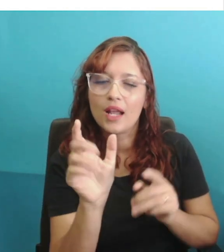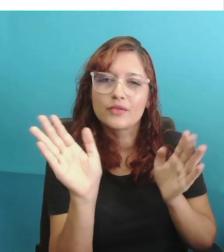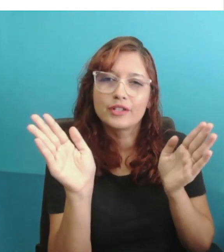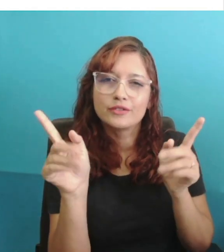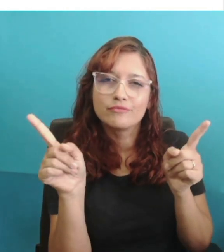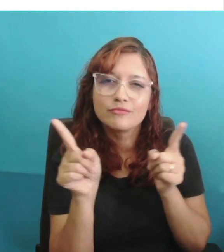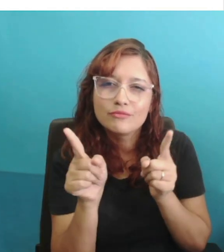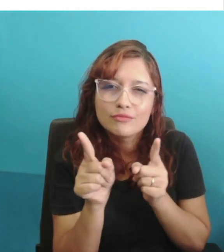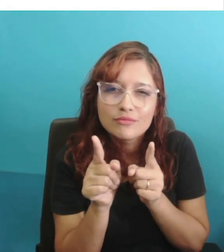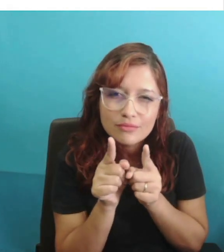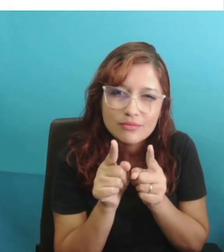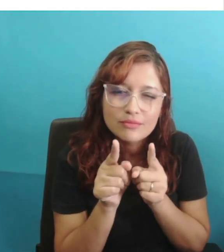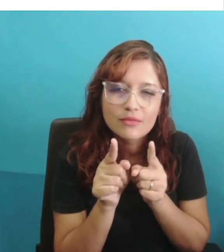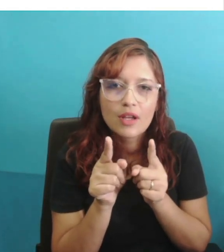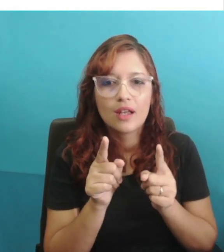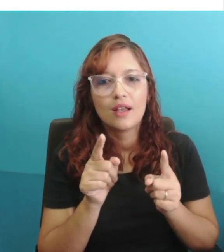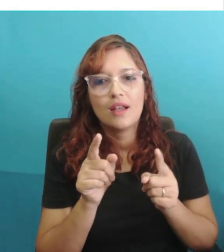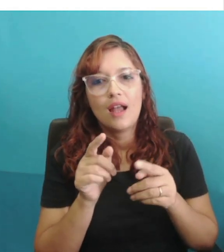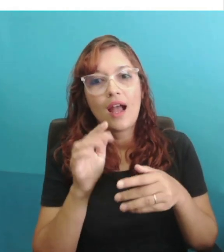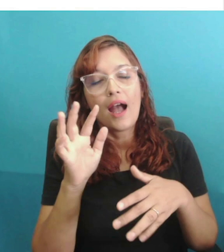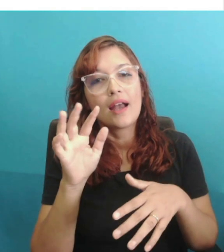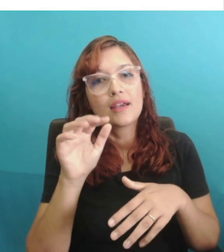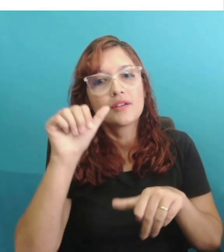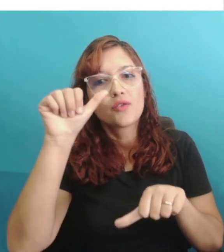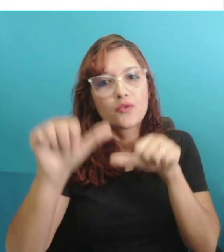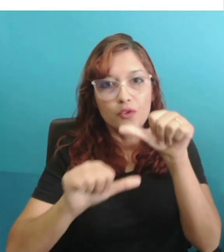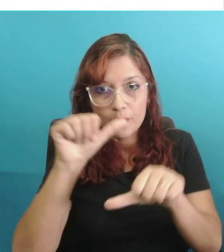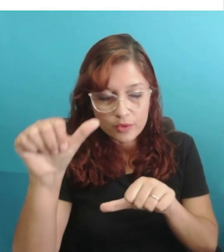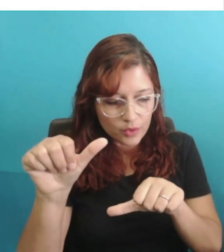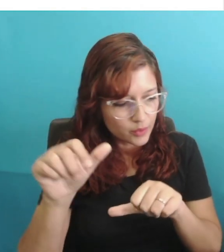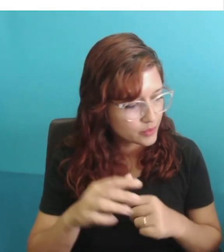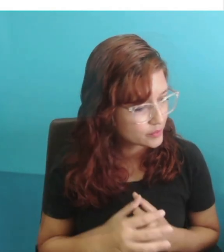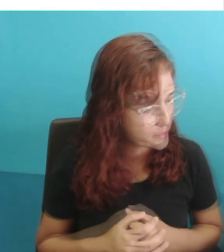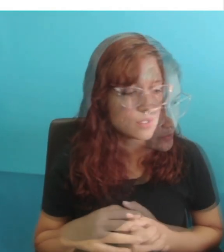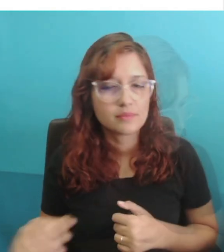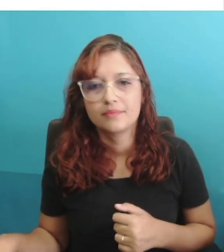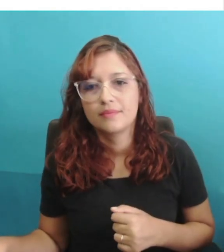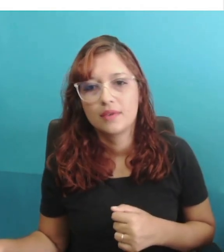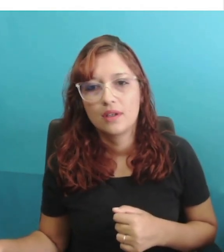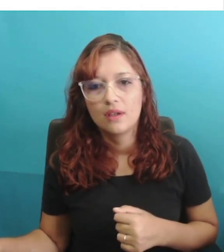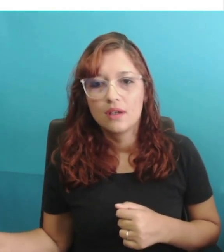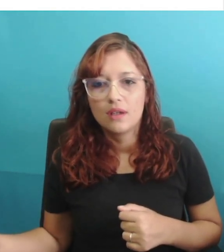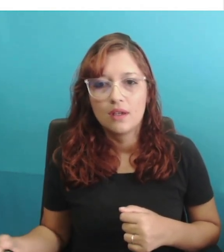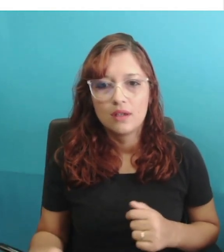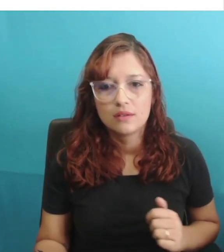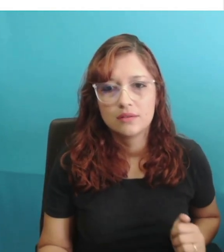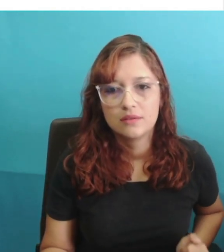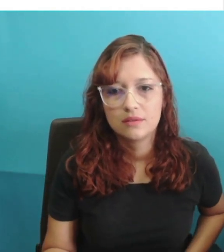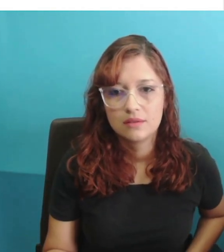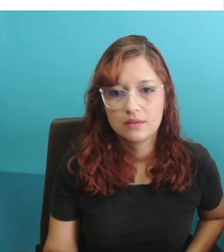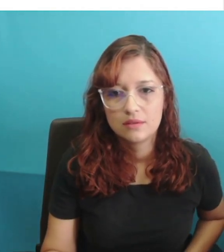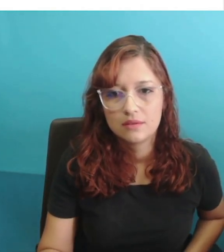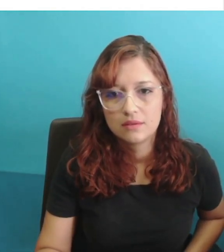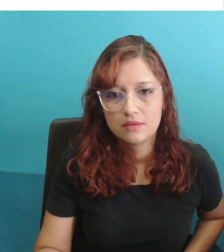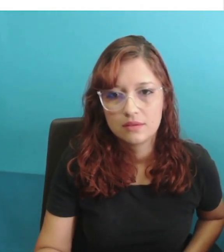tempo, as pessoas têm um costume de reduzir as palavras, conforme elas vão falando, e vai